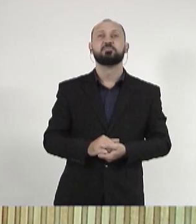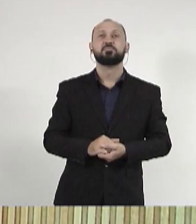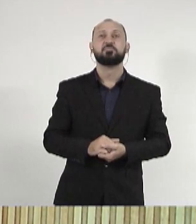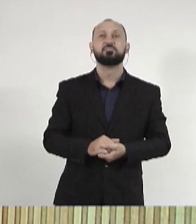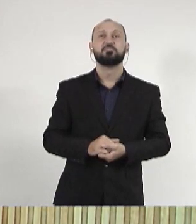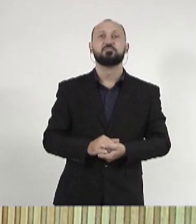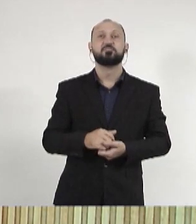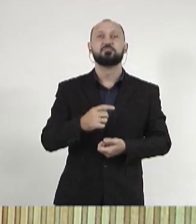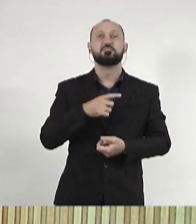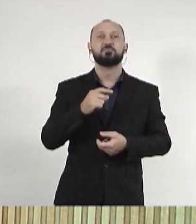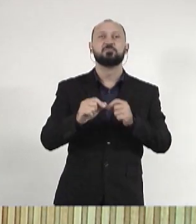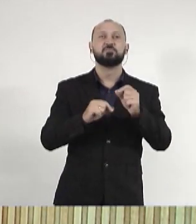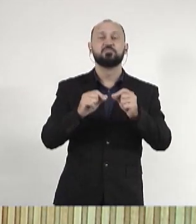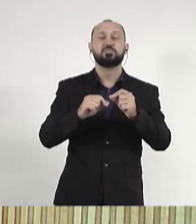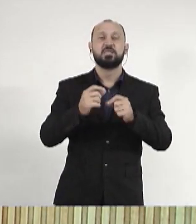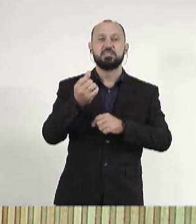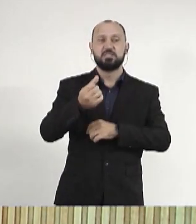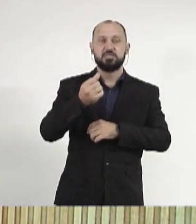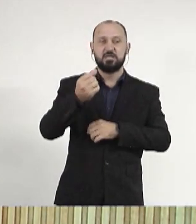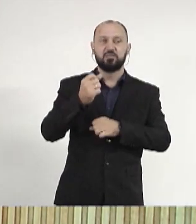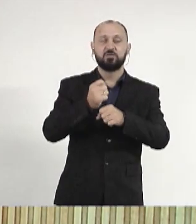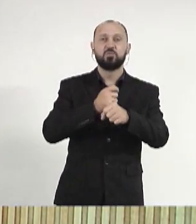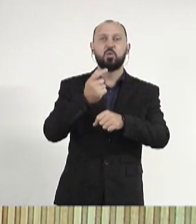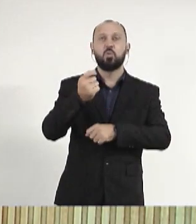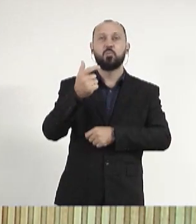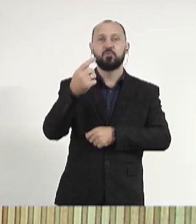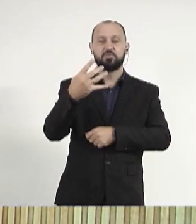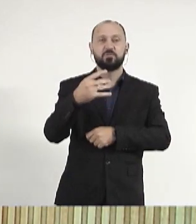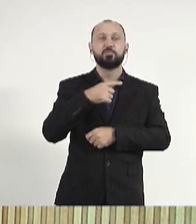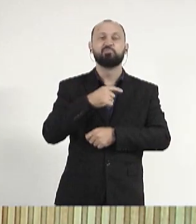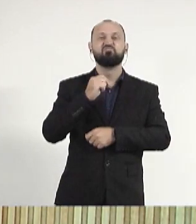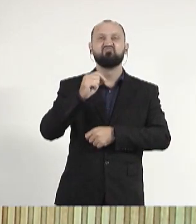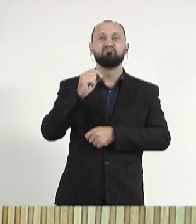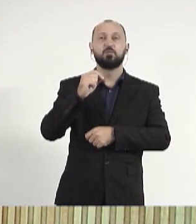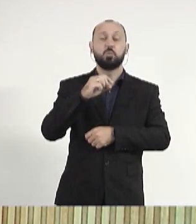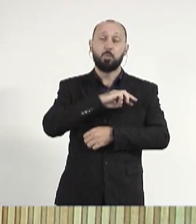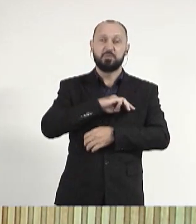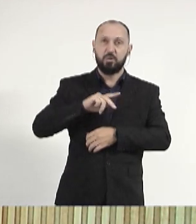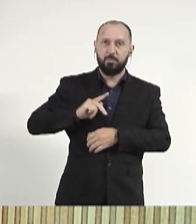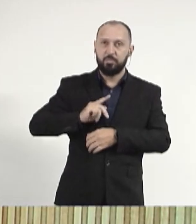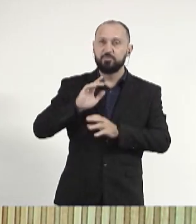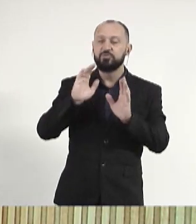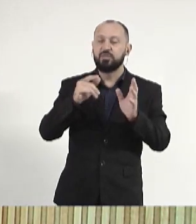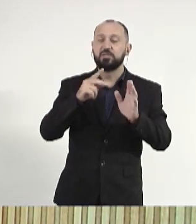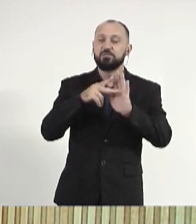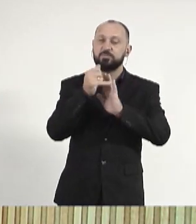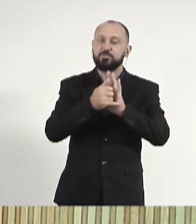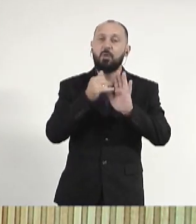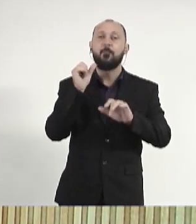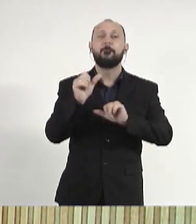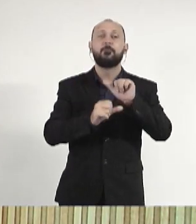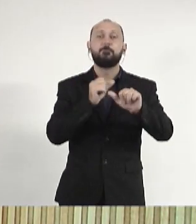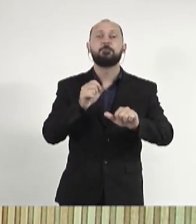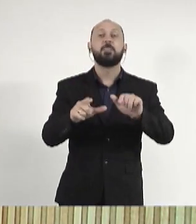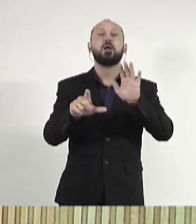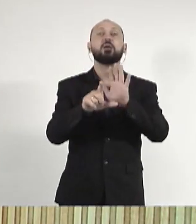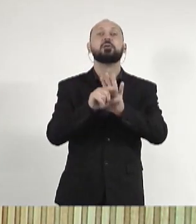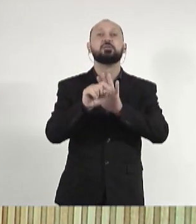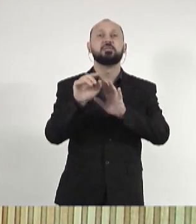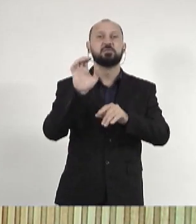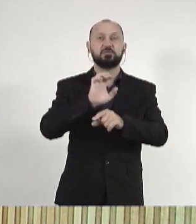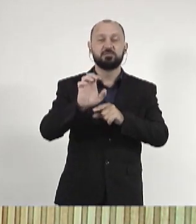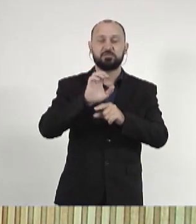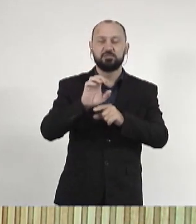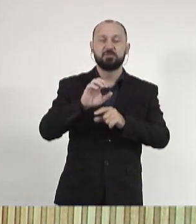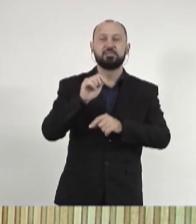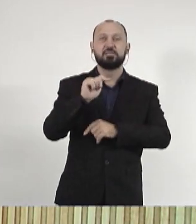Projeto de Lei Complementar número 6 de 2024, de autoria do Ministério Público. Esse projeto altera a Lei Complementar